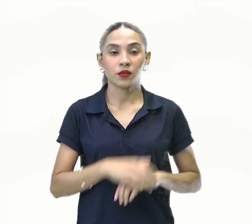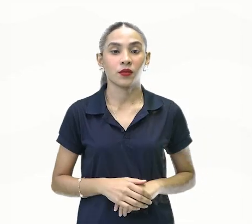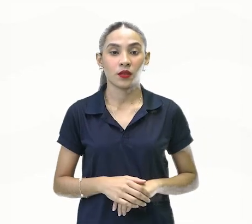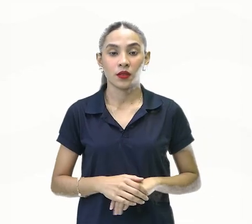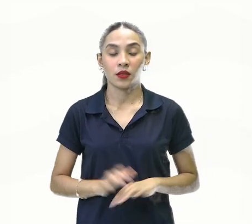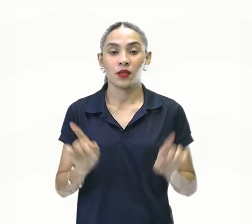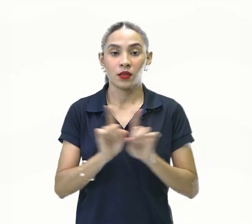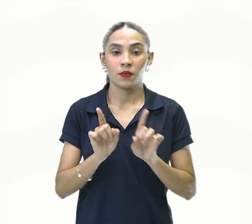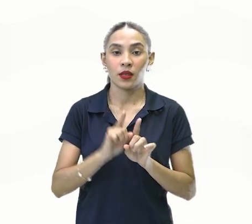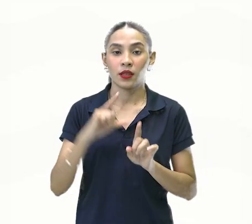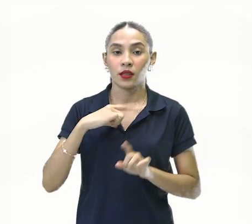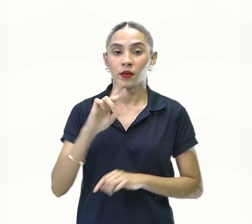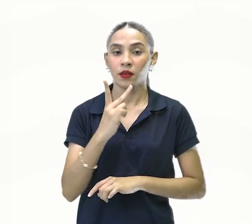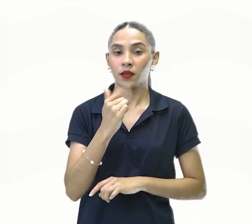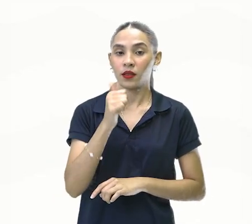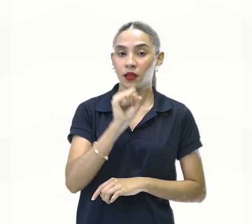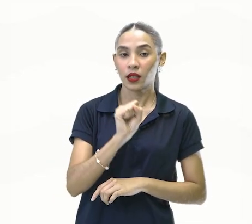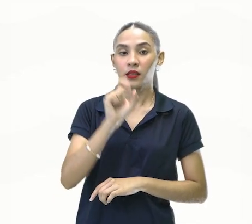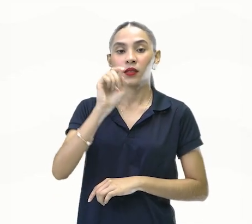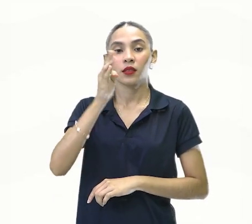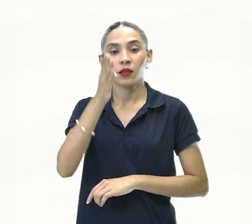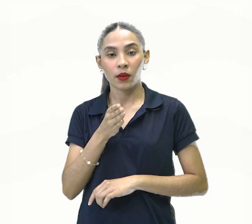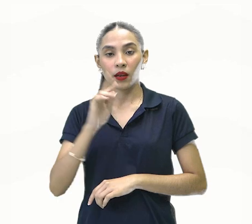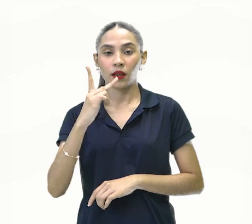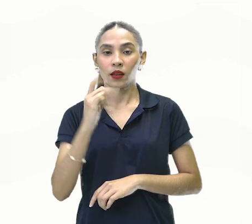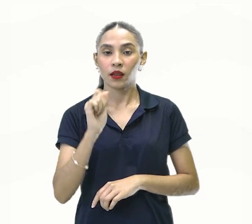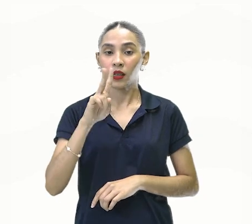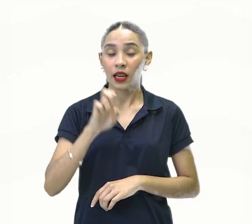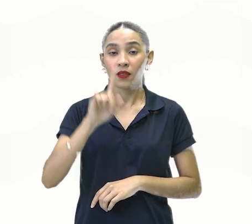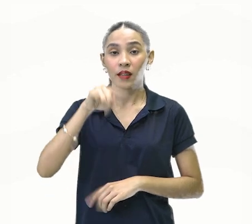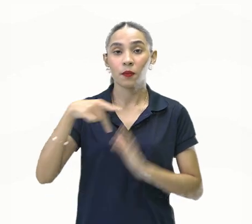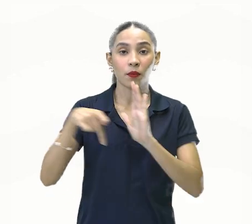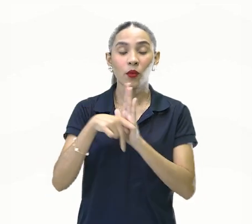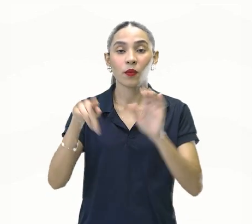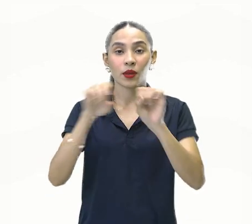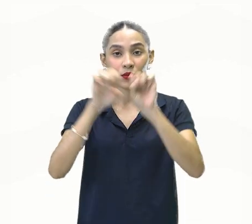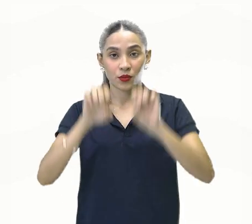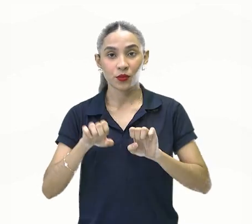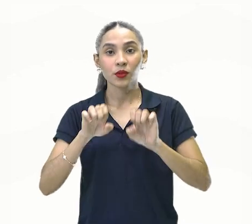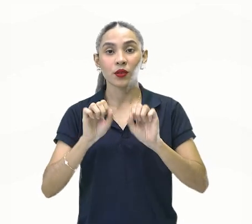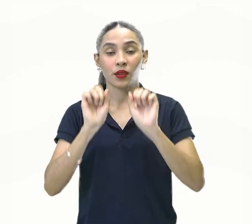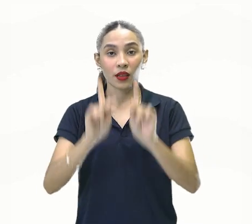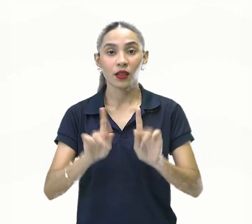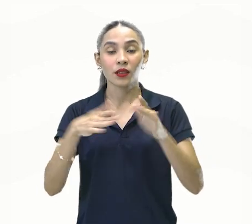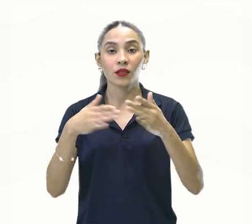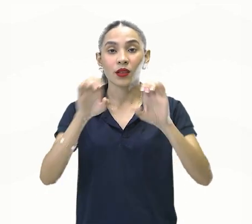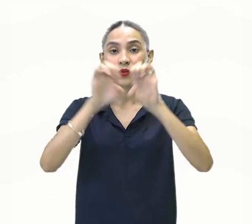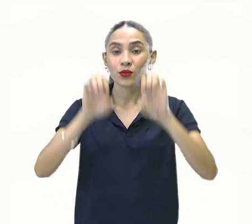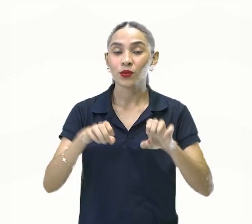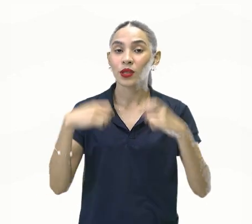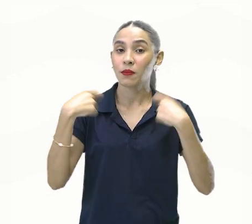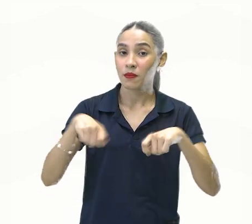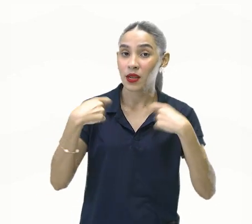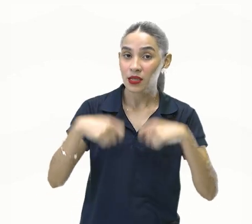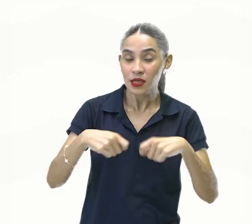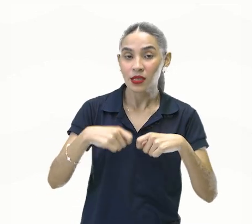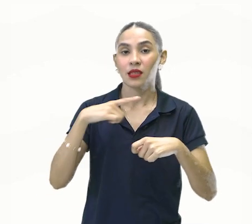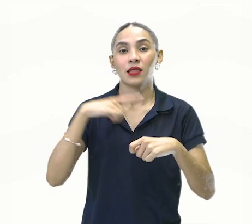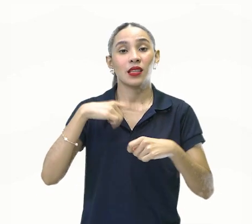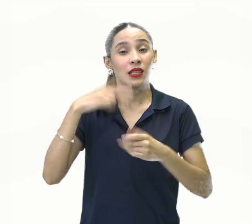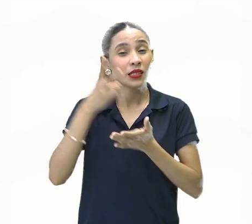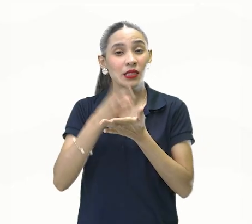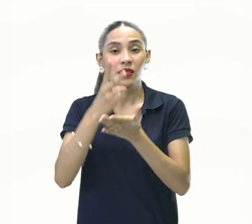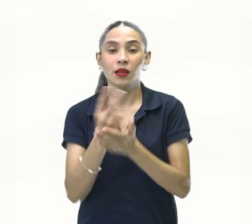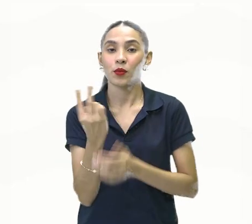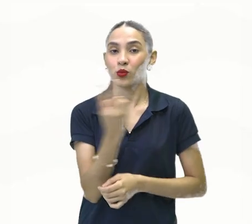Aí nós temos has or have, essa aqui faz parte da estrutura, tá? Essa estrutura aqui precisa contar sempre com uma